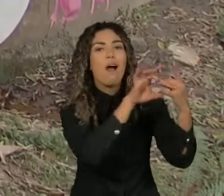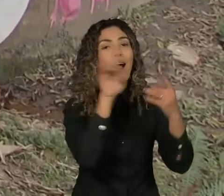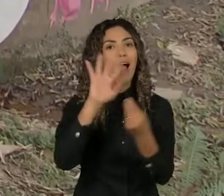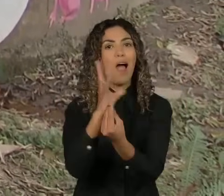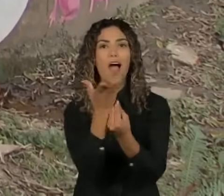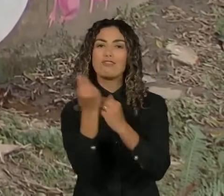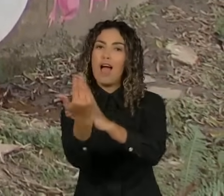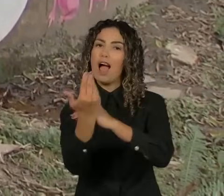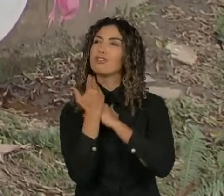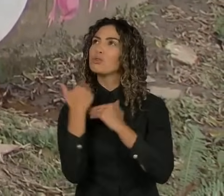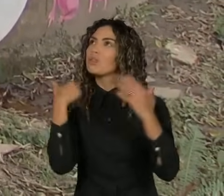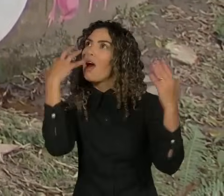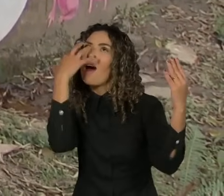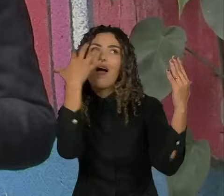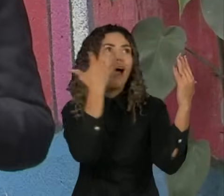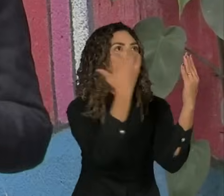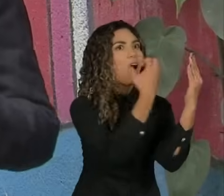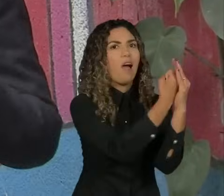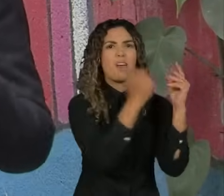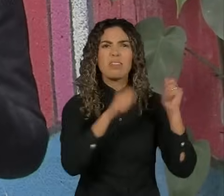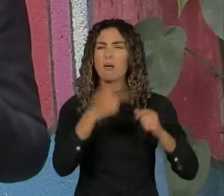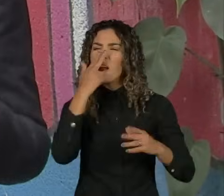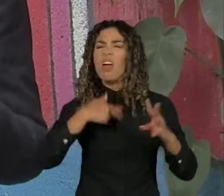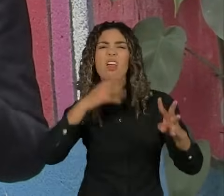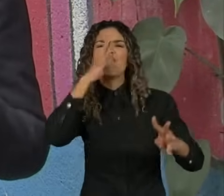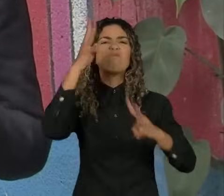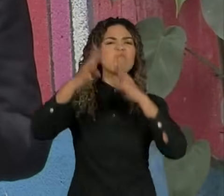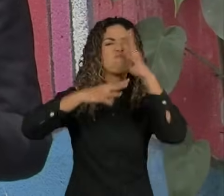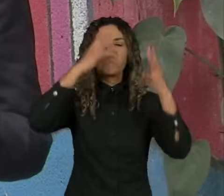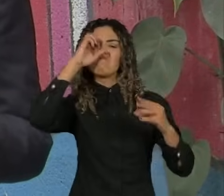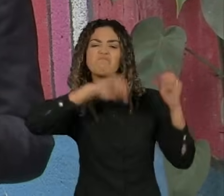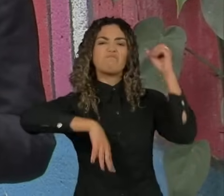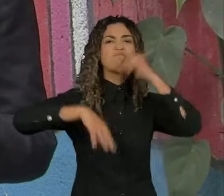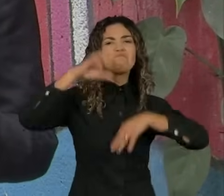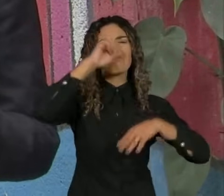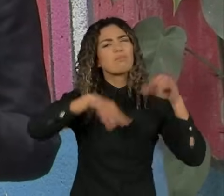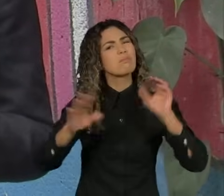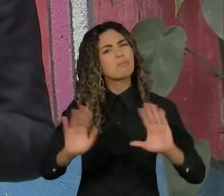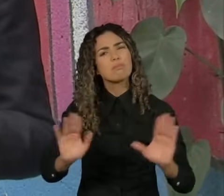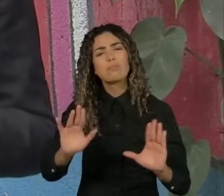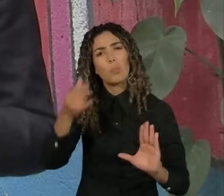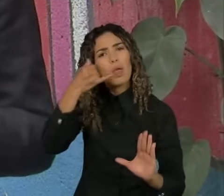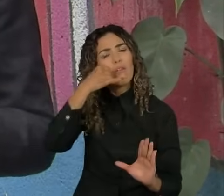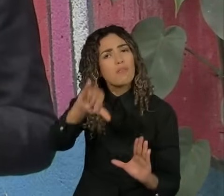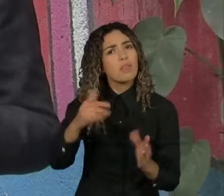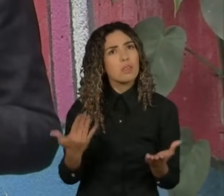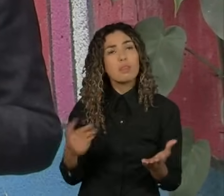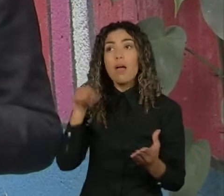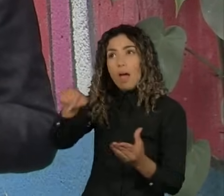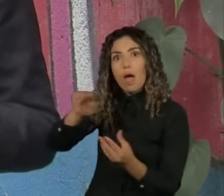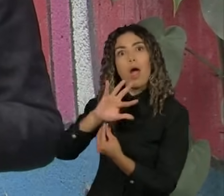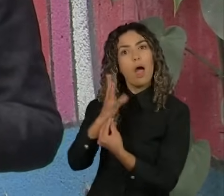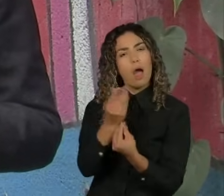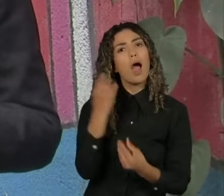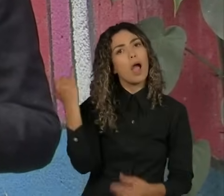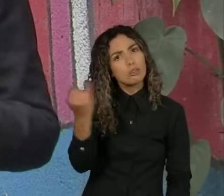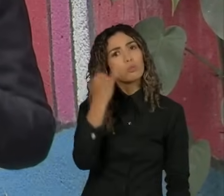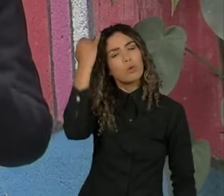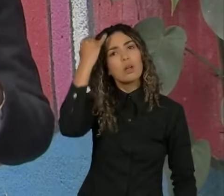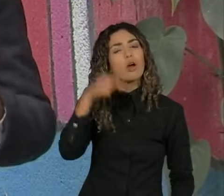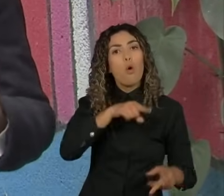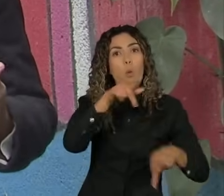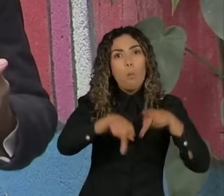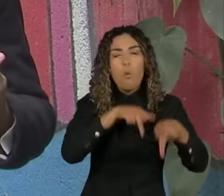menos hostis. Essas ativações elas ajudam a incentivar e mobilizar a opinião pública